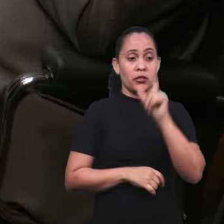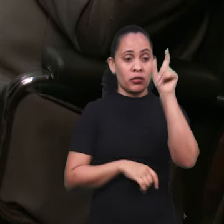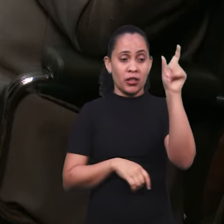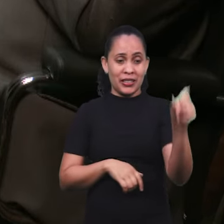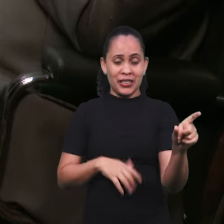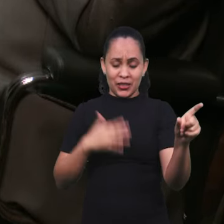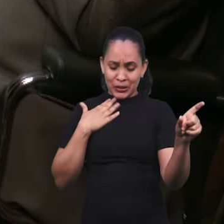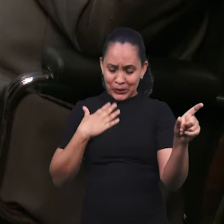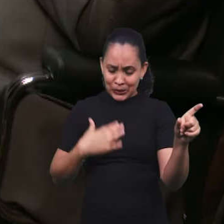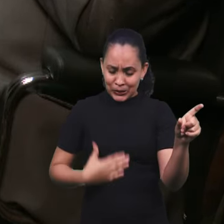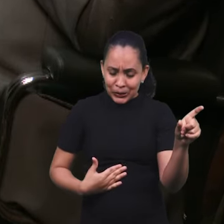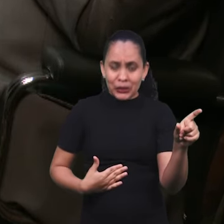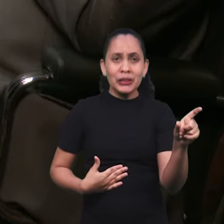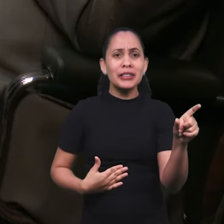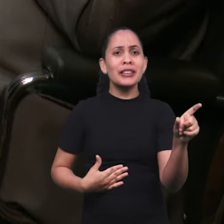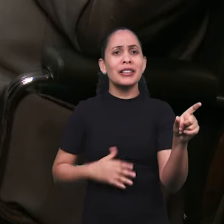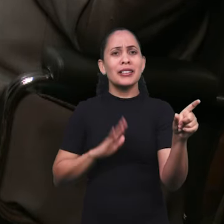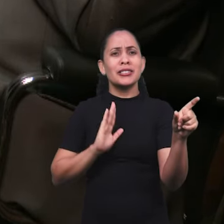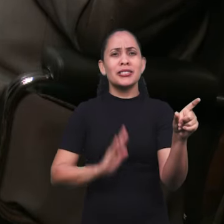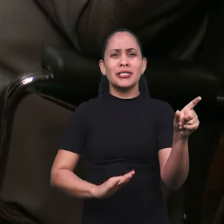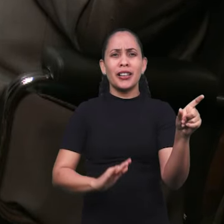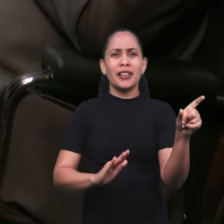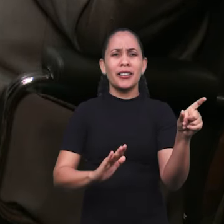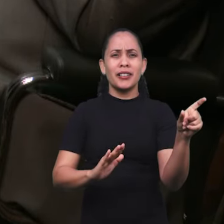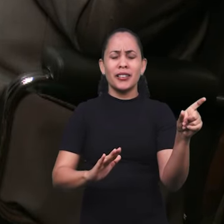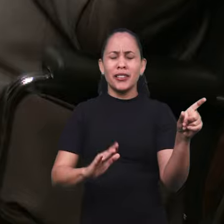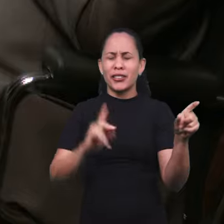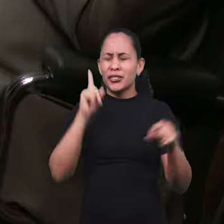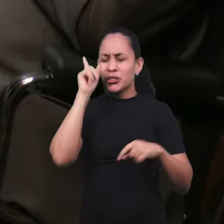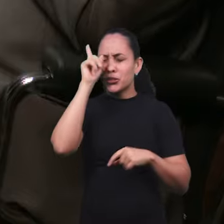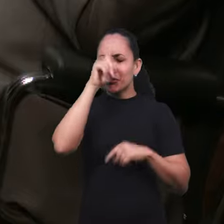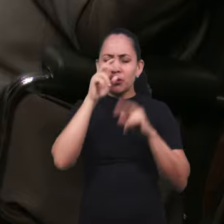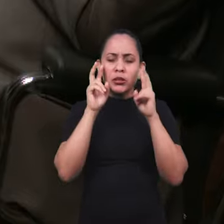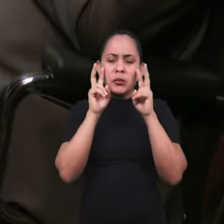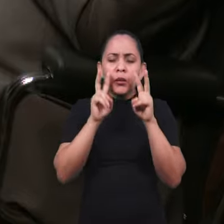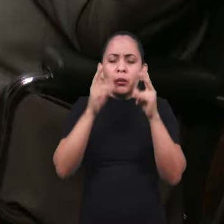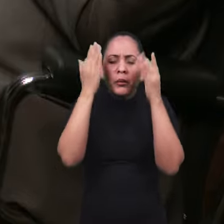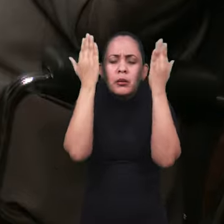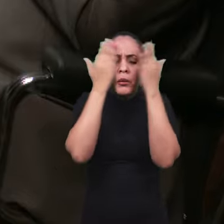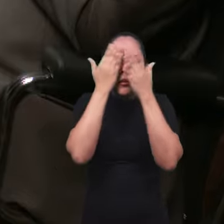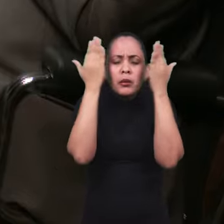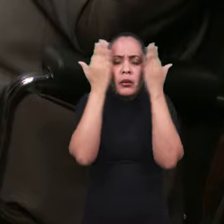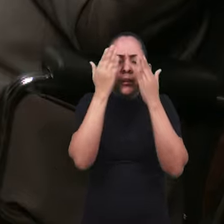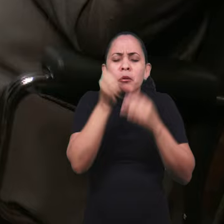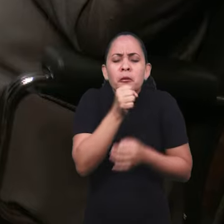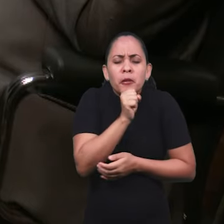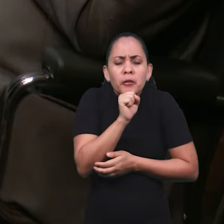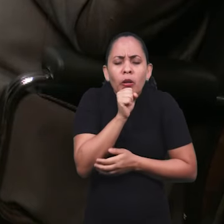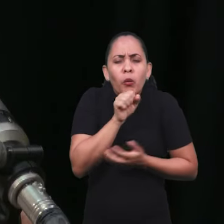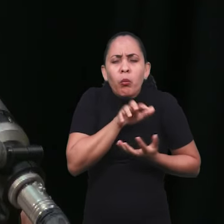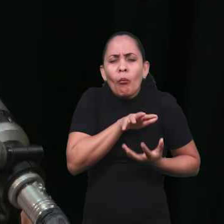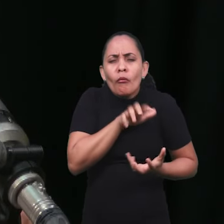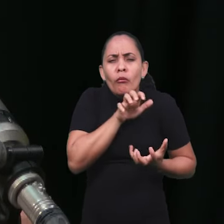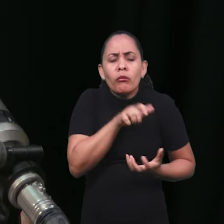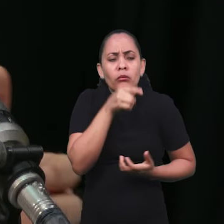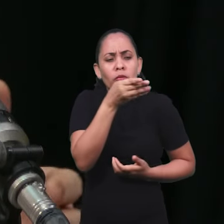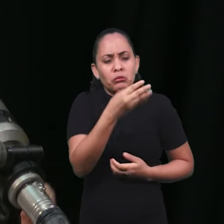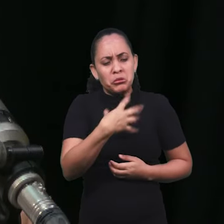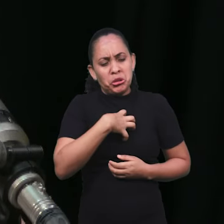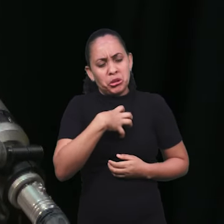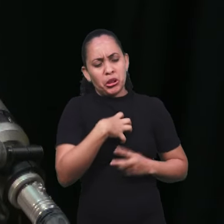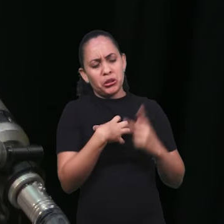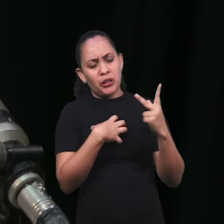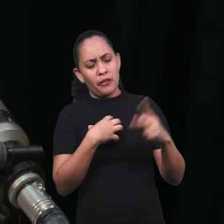simbólico, profético, Eli já até fisicamente ele já enxergava pouco, ele tinha uma dificuldade de enxergar. A idade, né? A